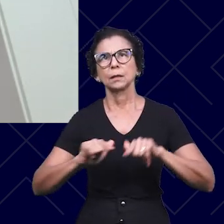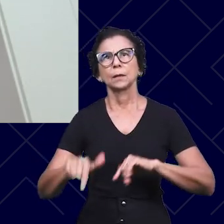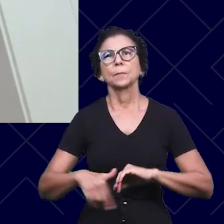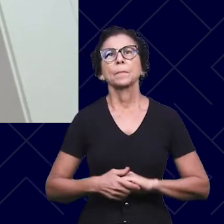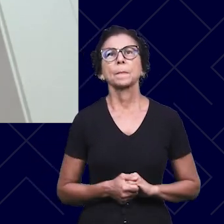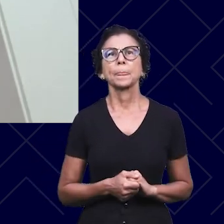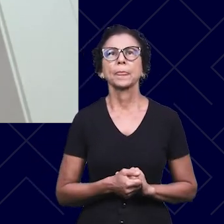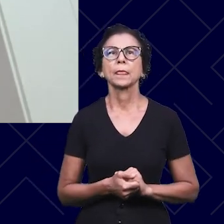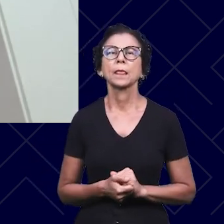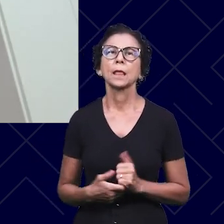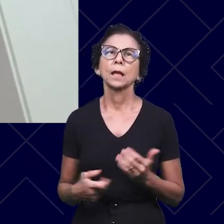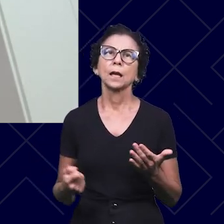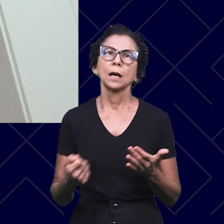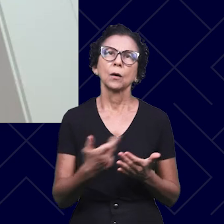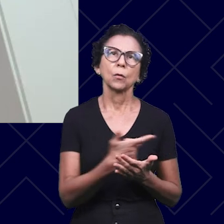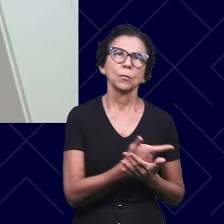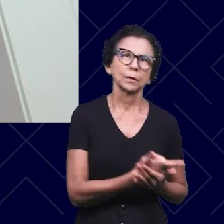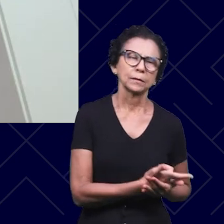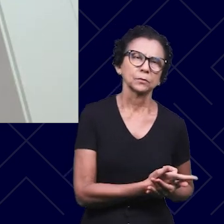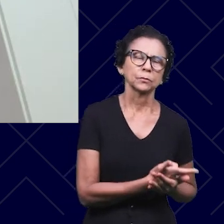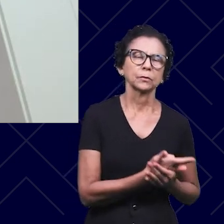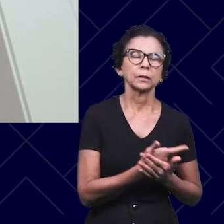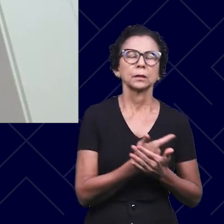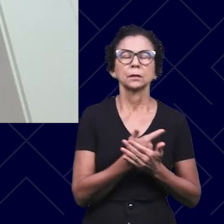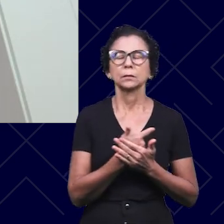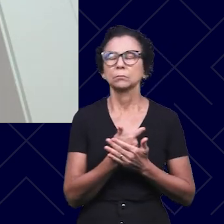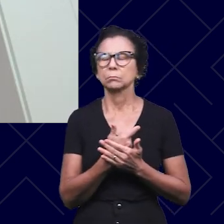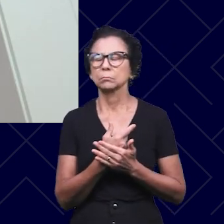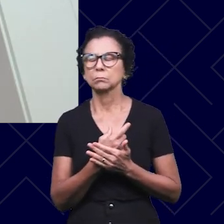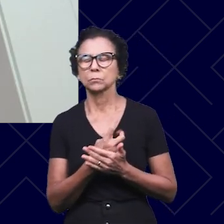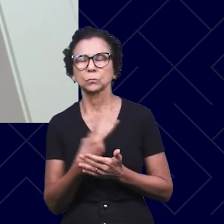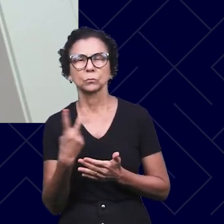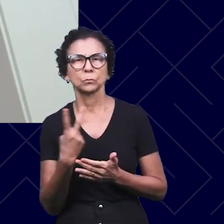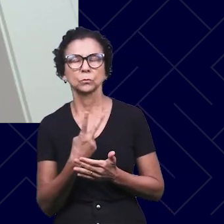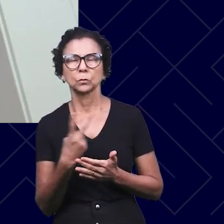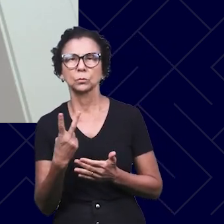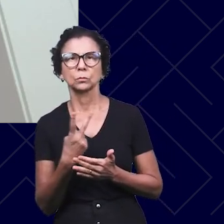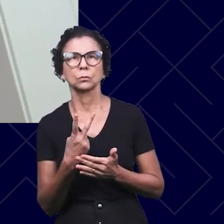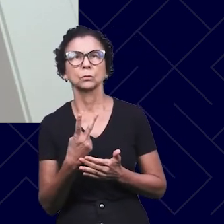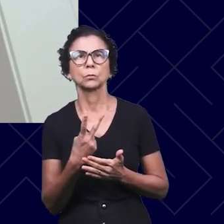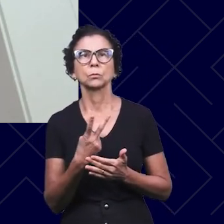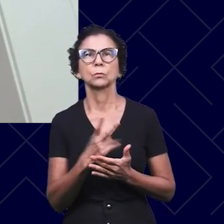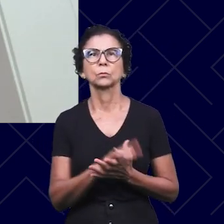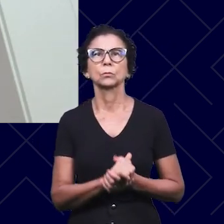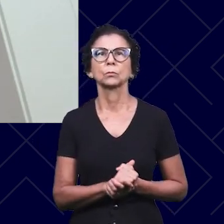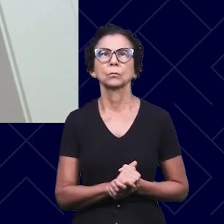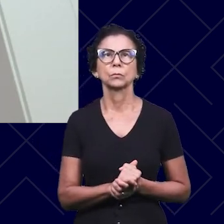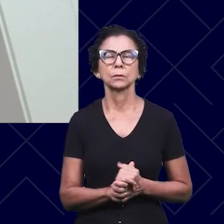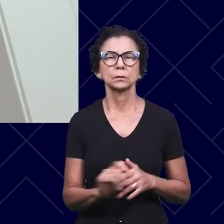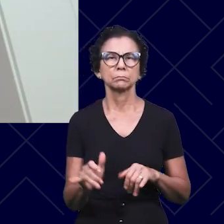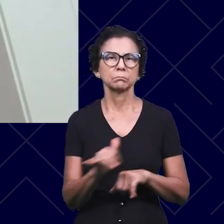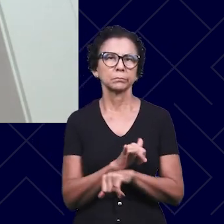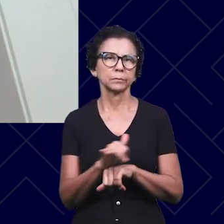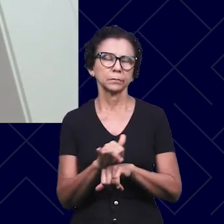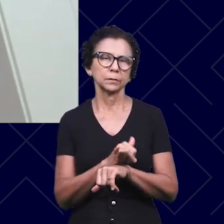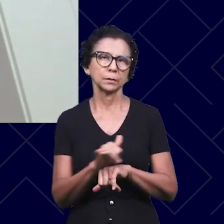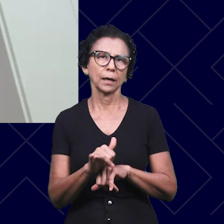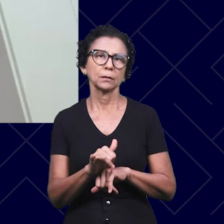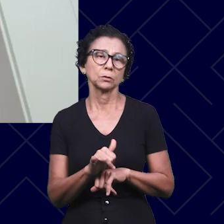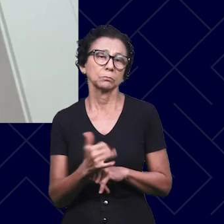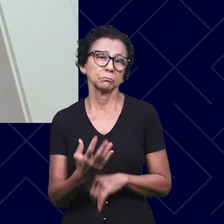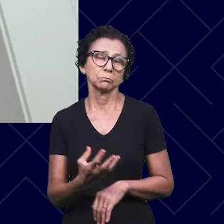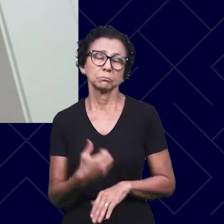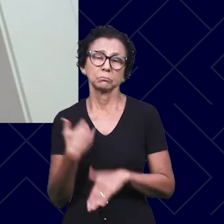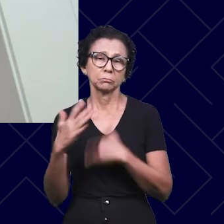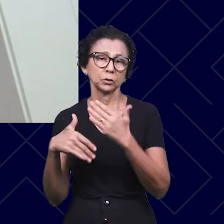dão algumas dicas, né? Algum tipo de material, algumas configurações que a gente precisa fazer na máquina. Eu já vi a